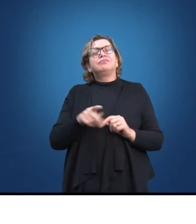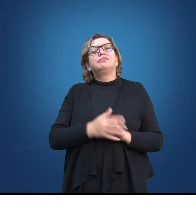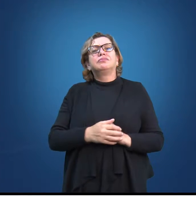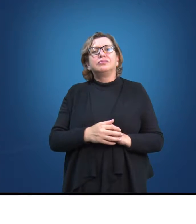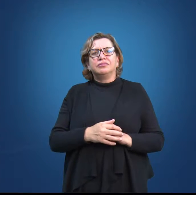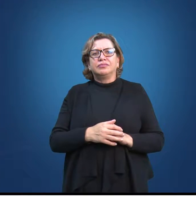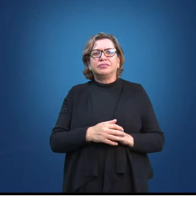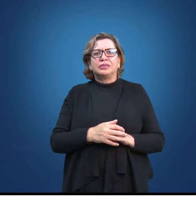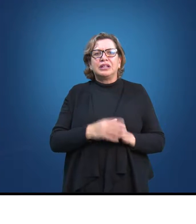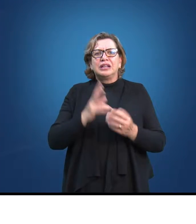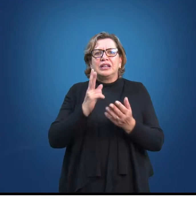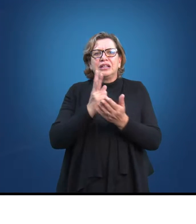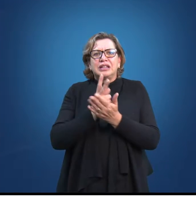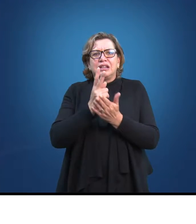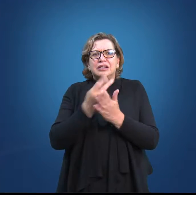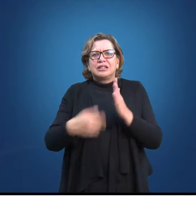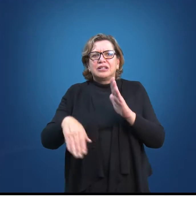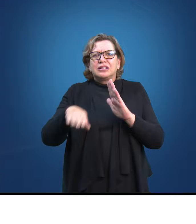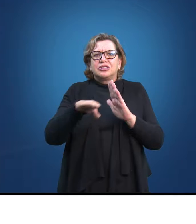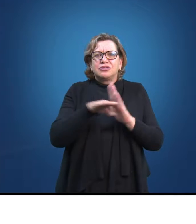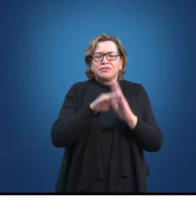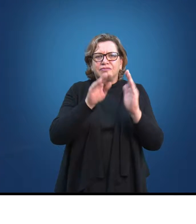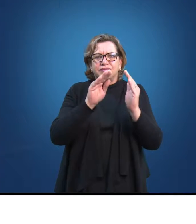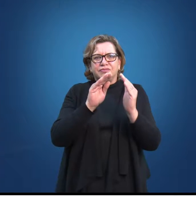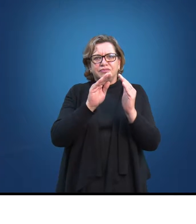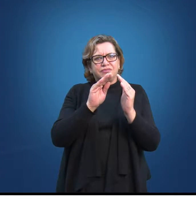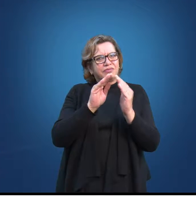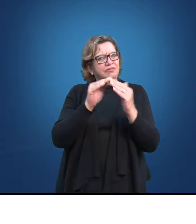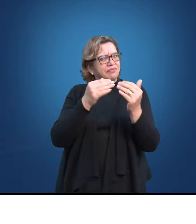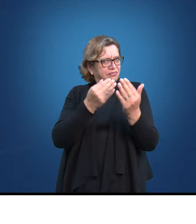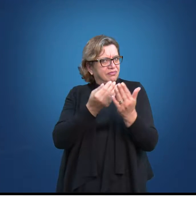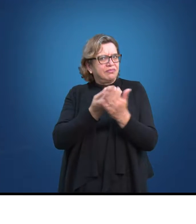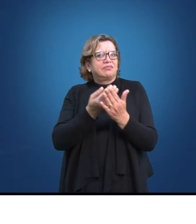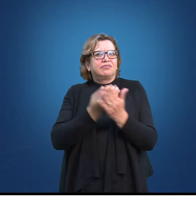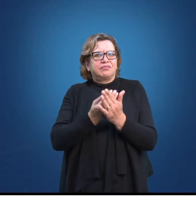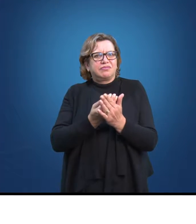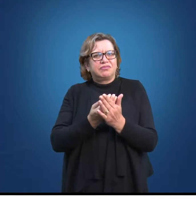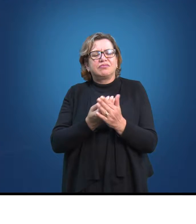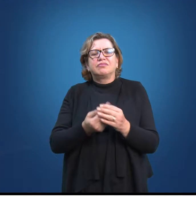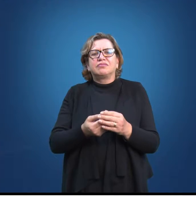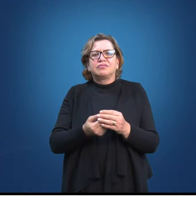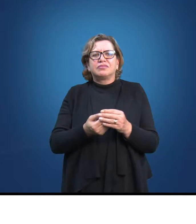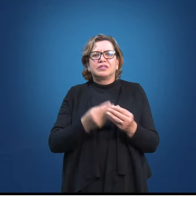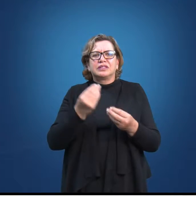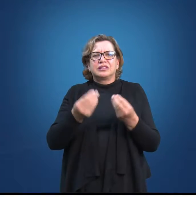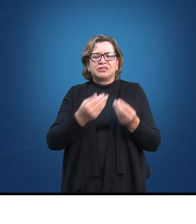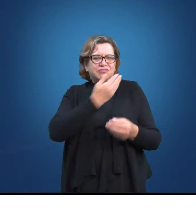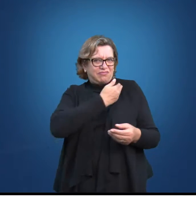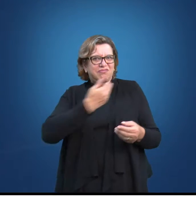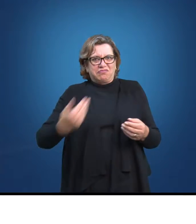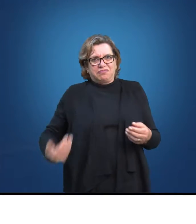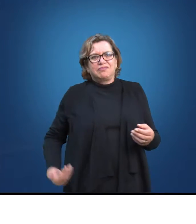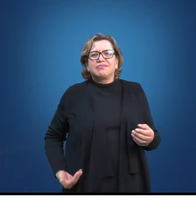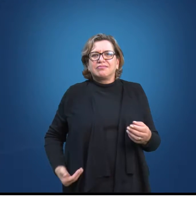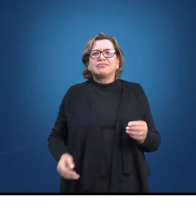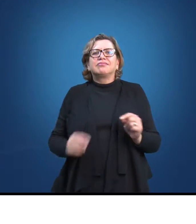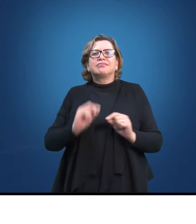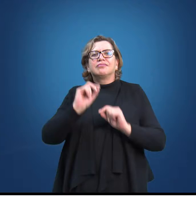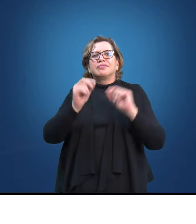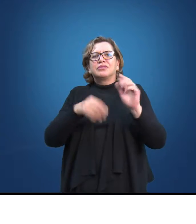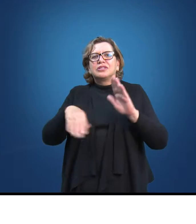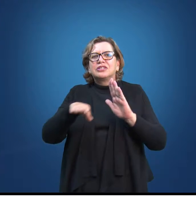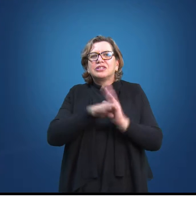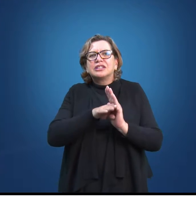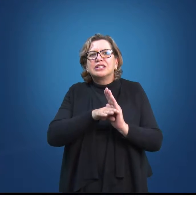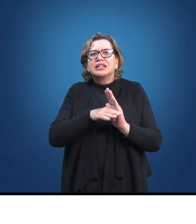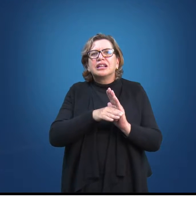alunos? Cada vez que eu chegava, ou na escola que você está, principalmente nos anos iniciais, da rede pública, você chega, as